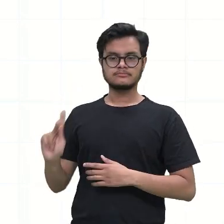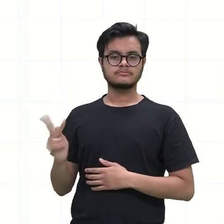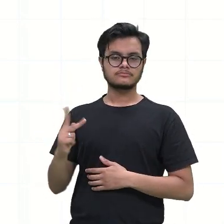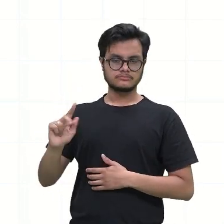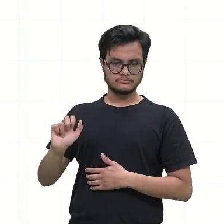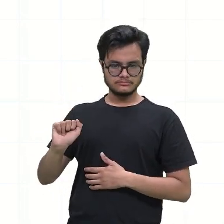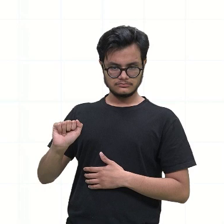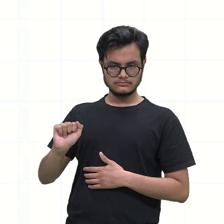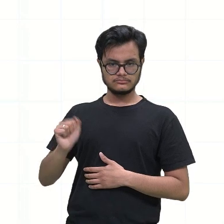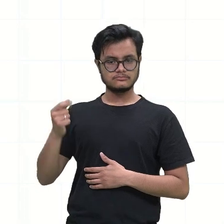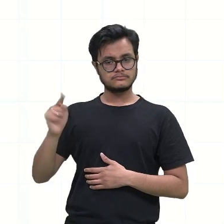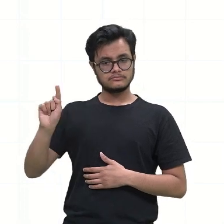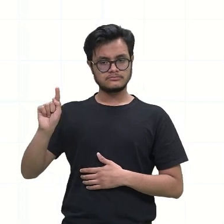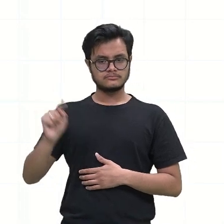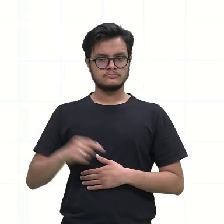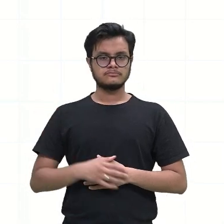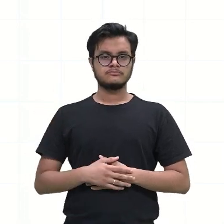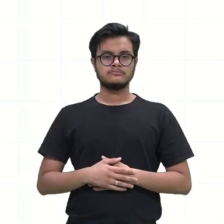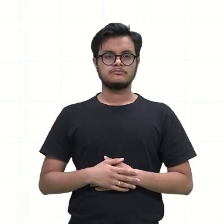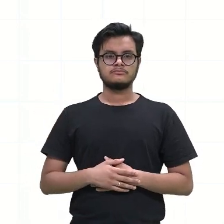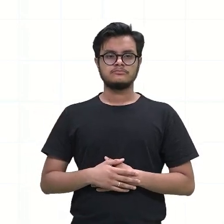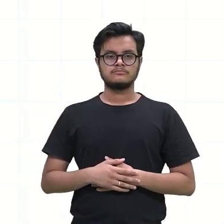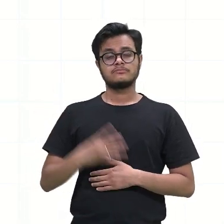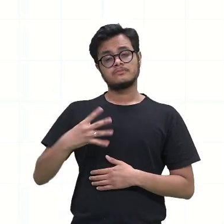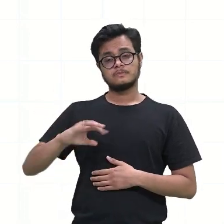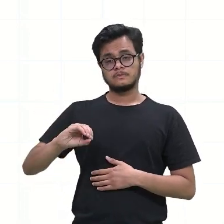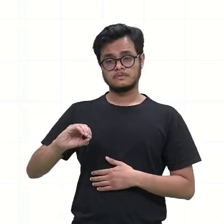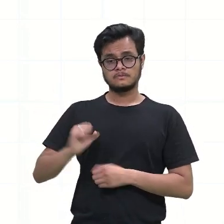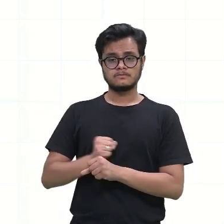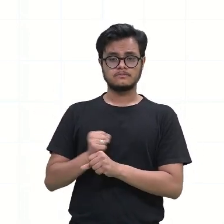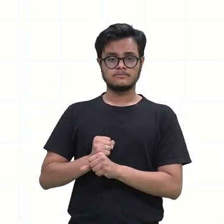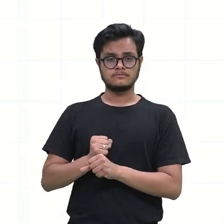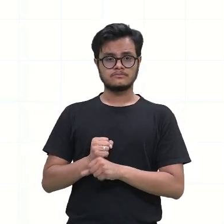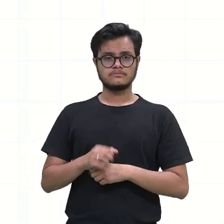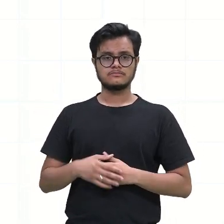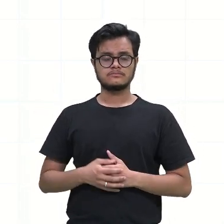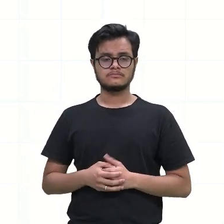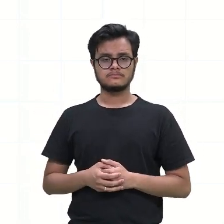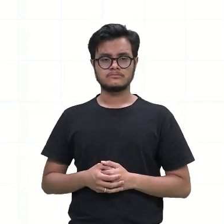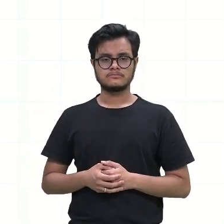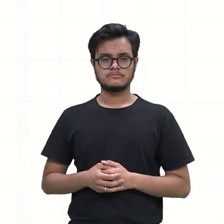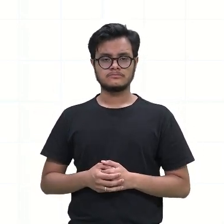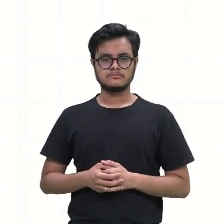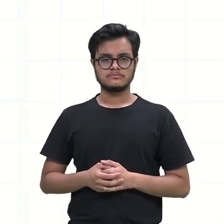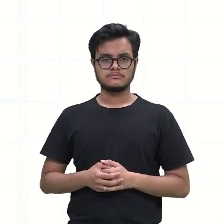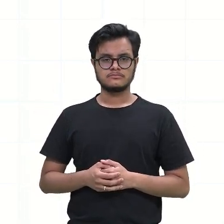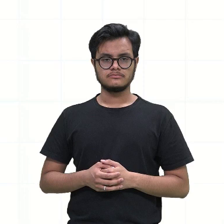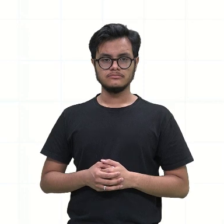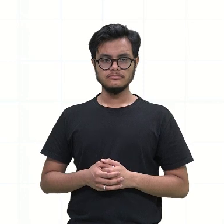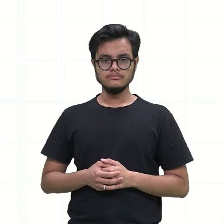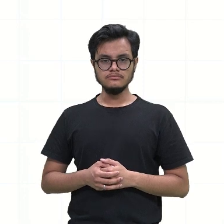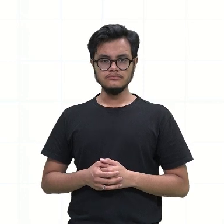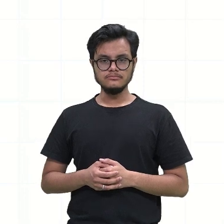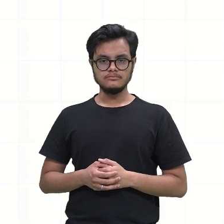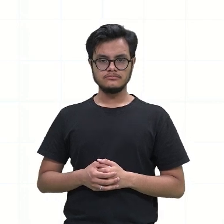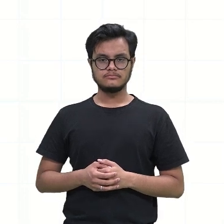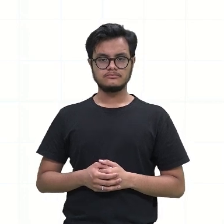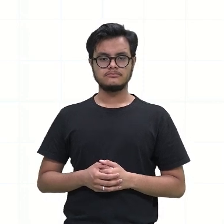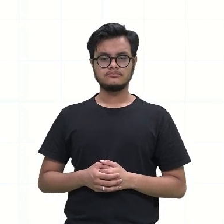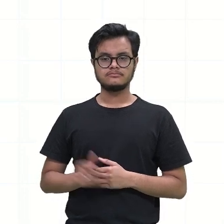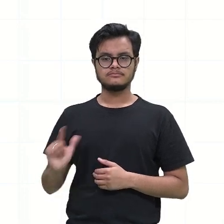passado, olha só. Então, ele diz há 4 anos. Há 4 anos, temos aí o entraram